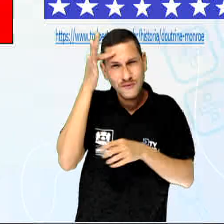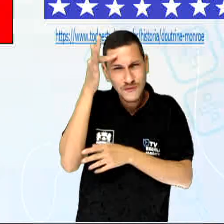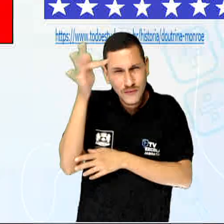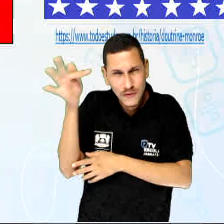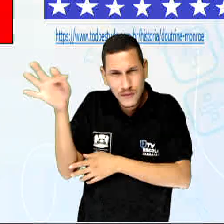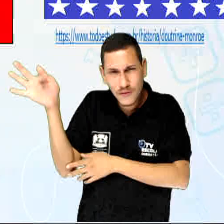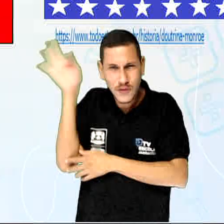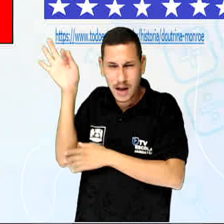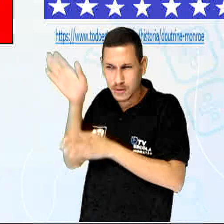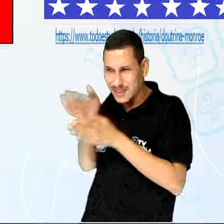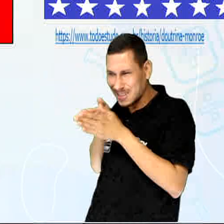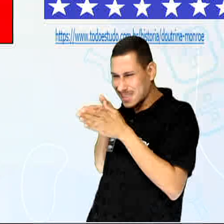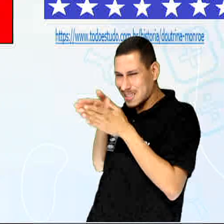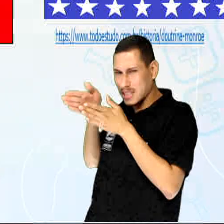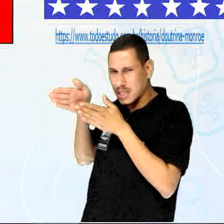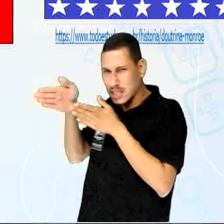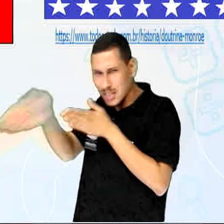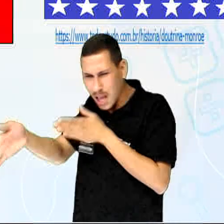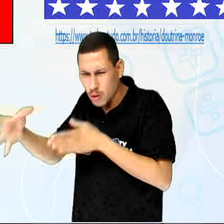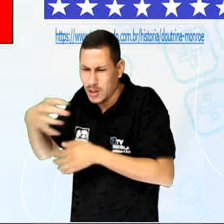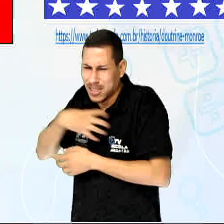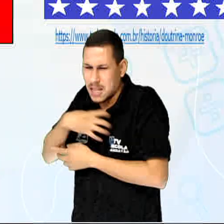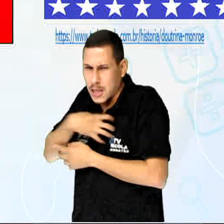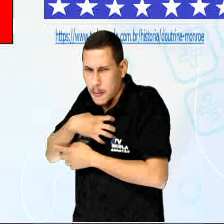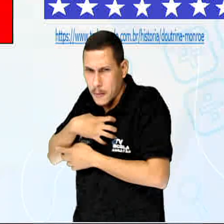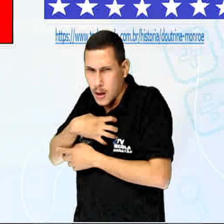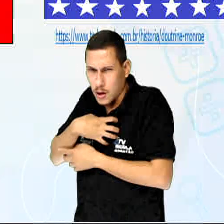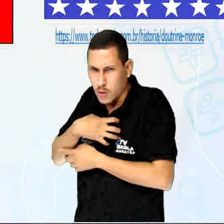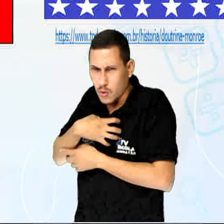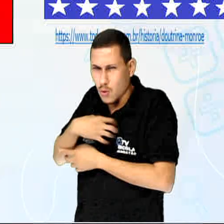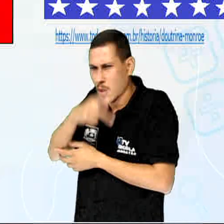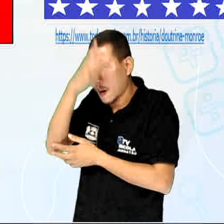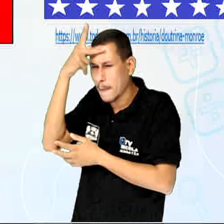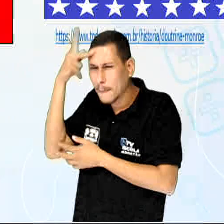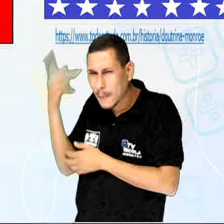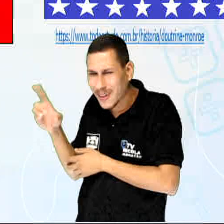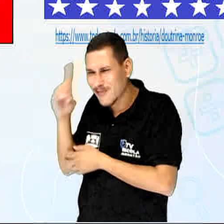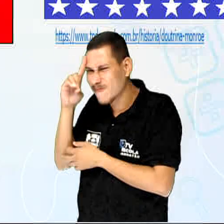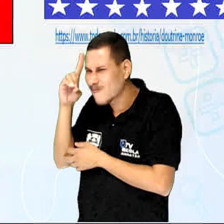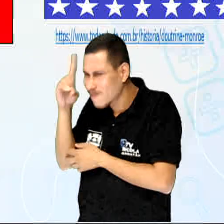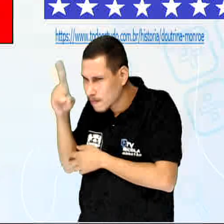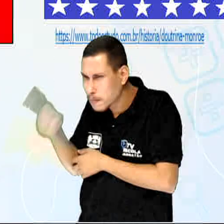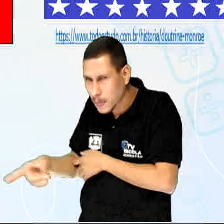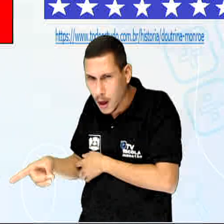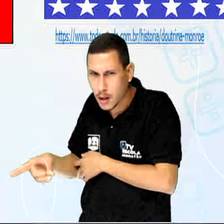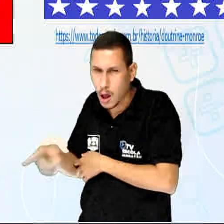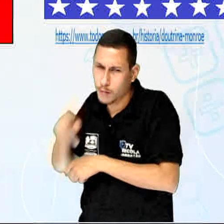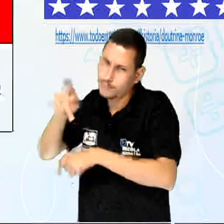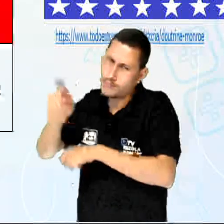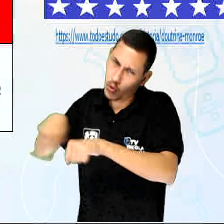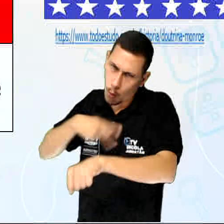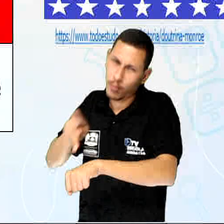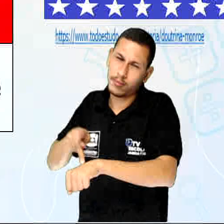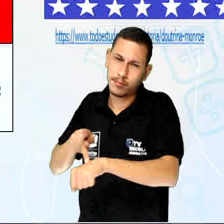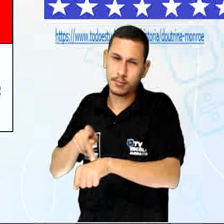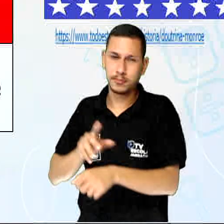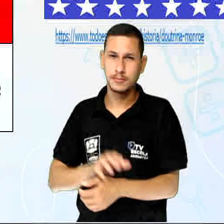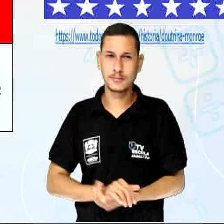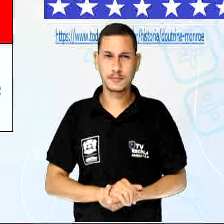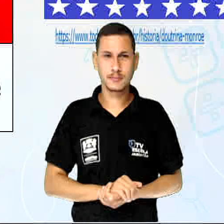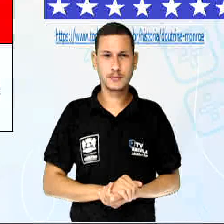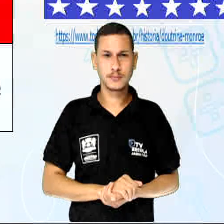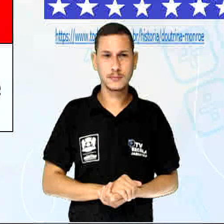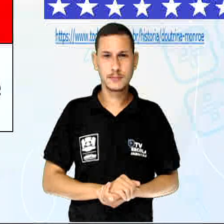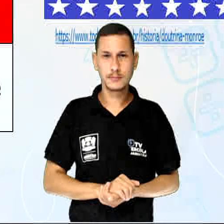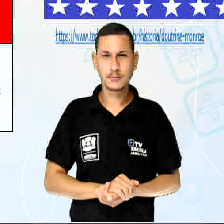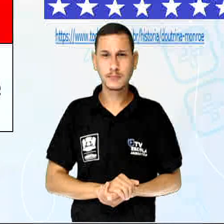Manifesto, que gerou um sentimento quase que sublime em relação à vocação de liderança do país. Outro